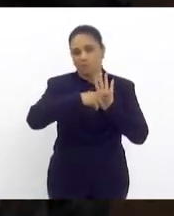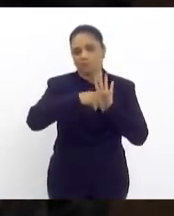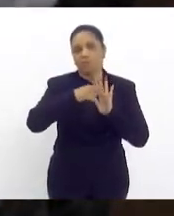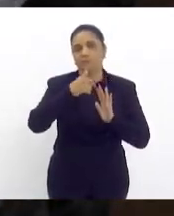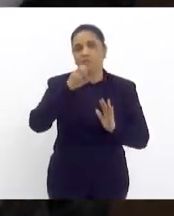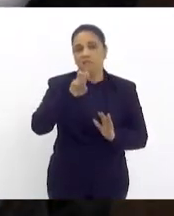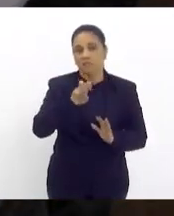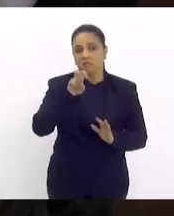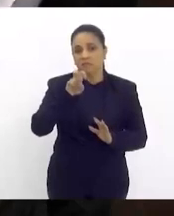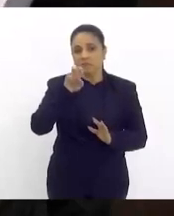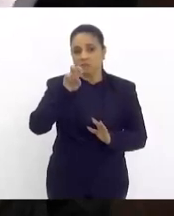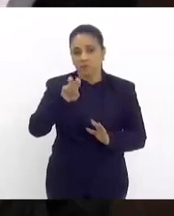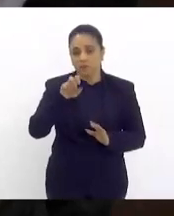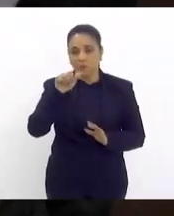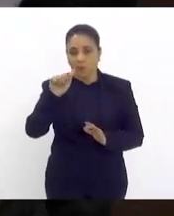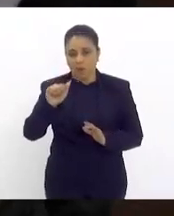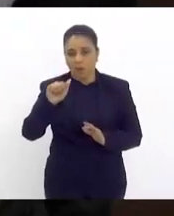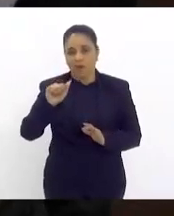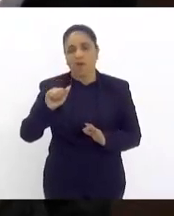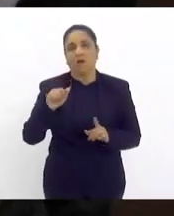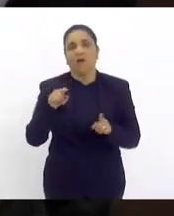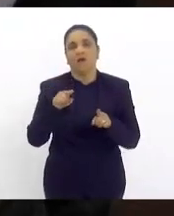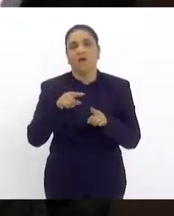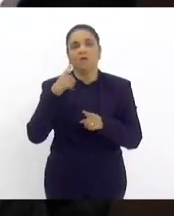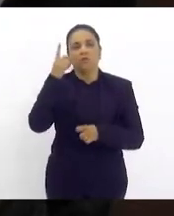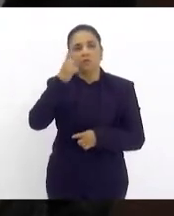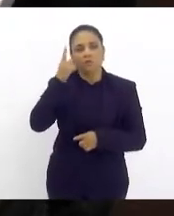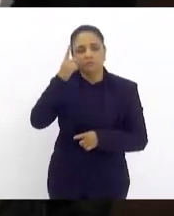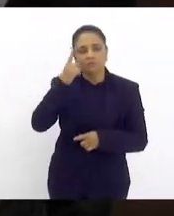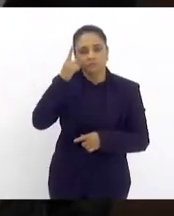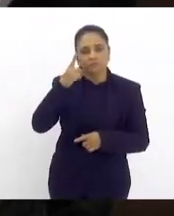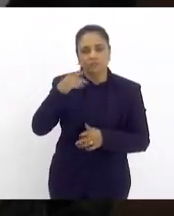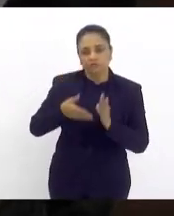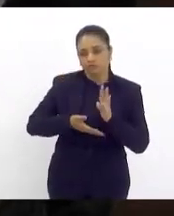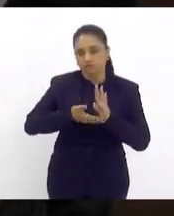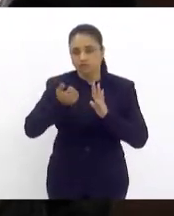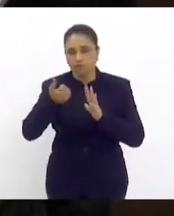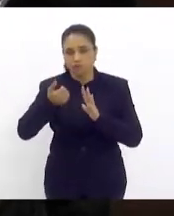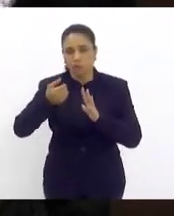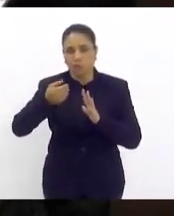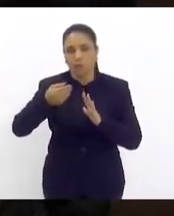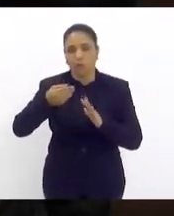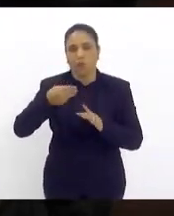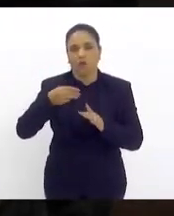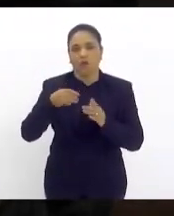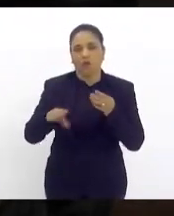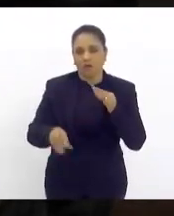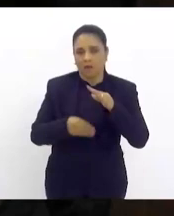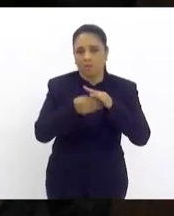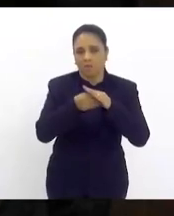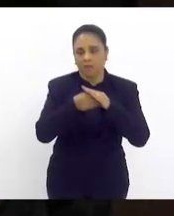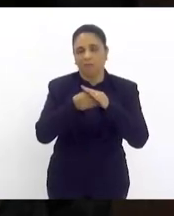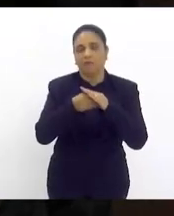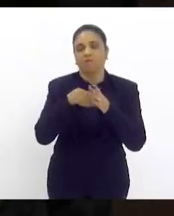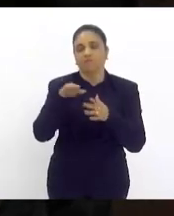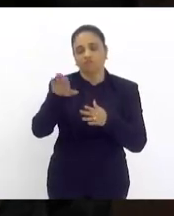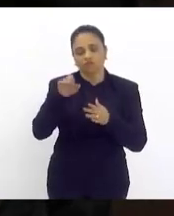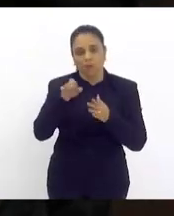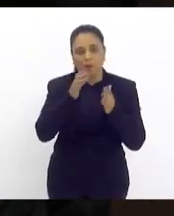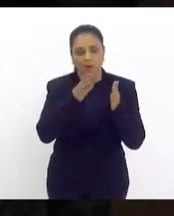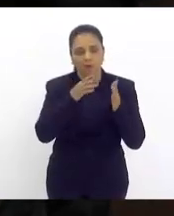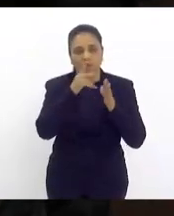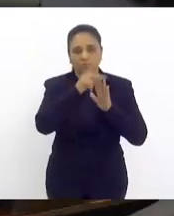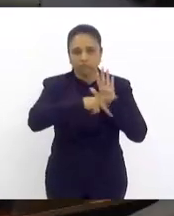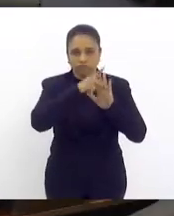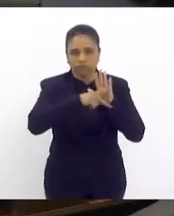tem entendimento o deputado Márcio Gualberto Ele retirou a emenda e aí vossa excelência pode chamar os trabalhos a ordem e votar a